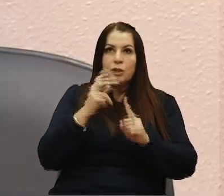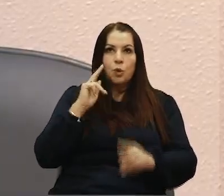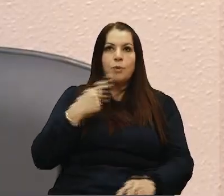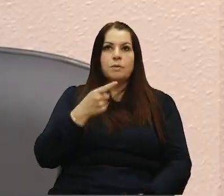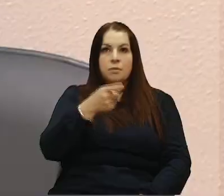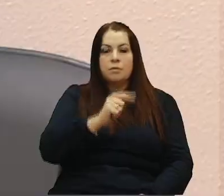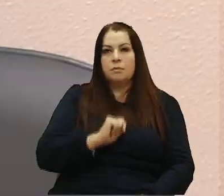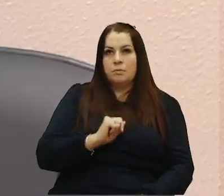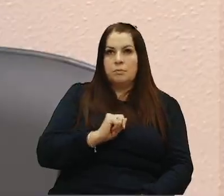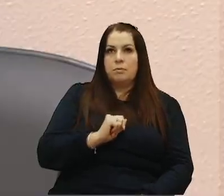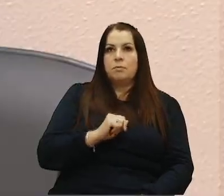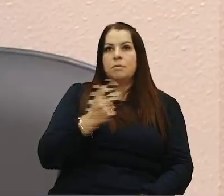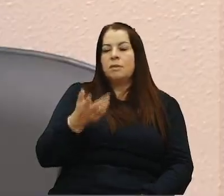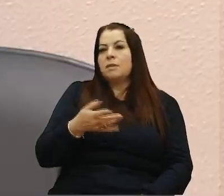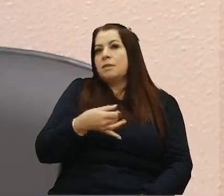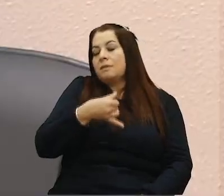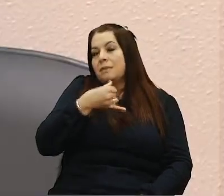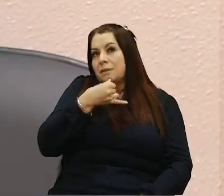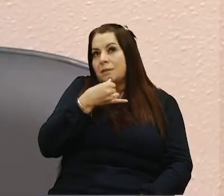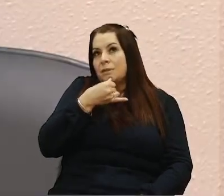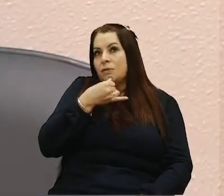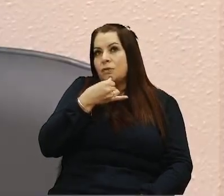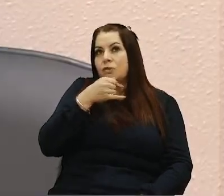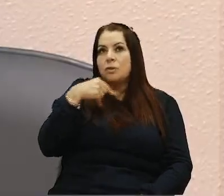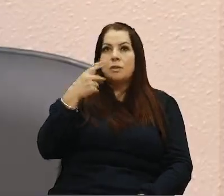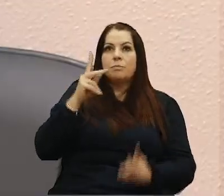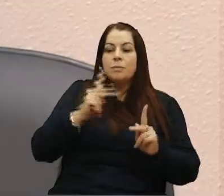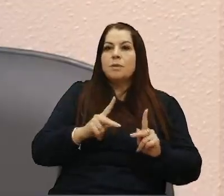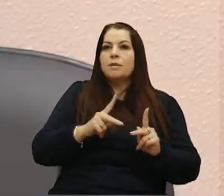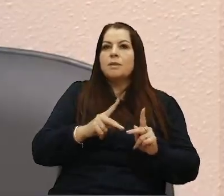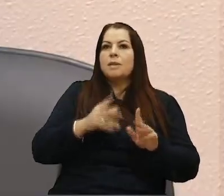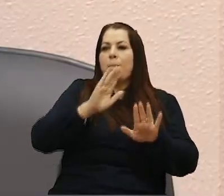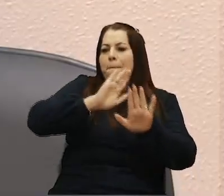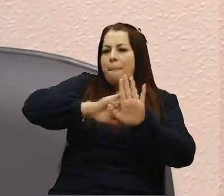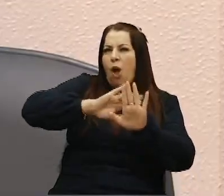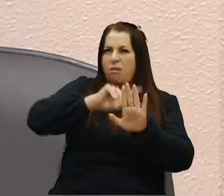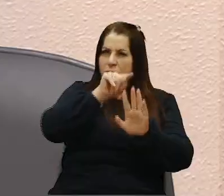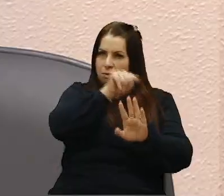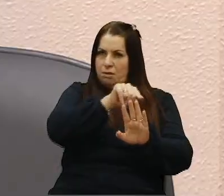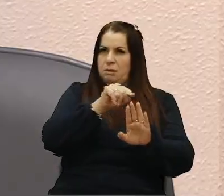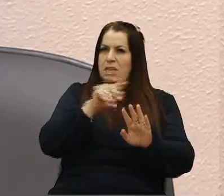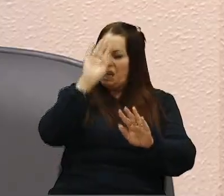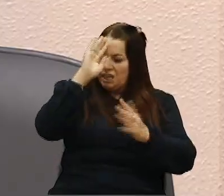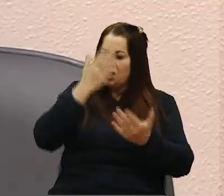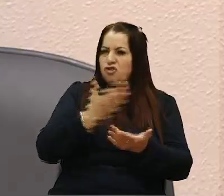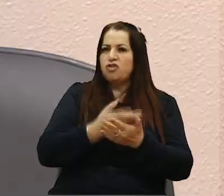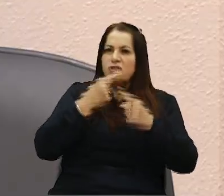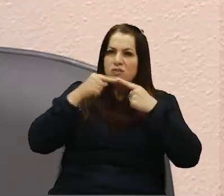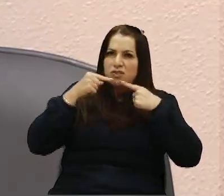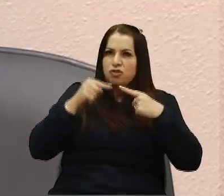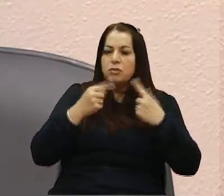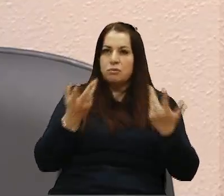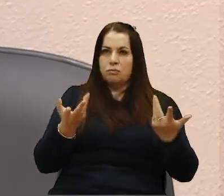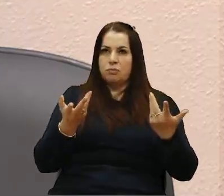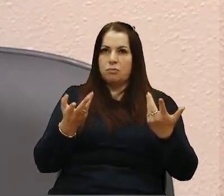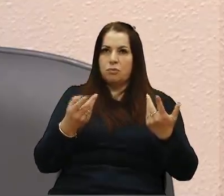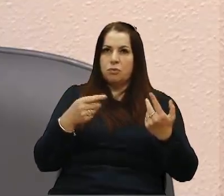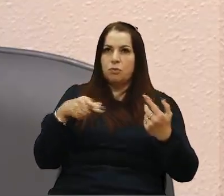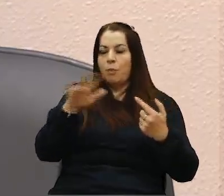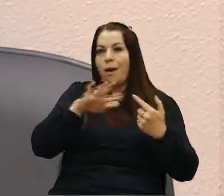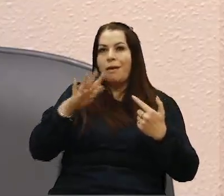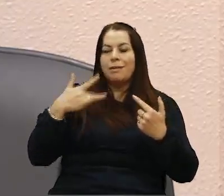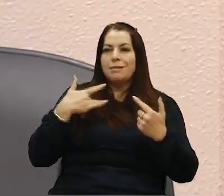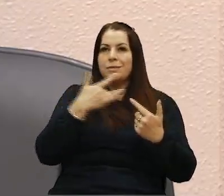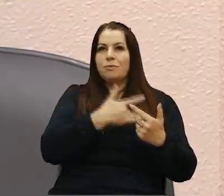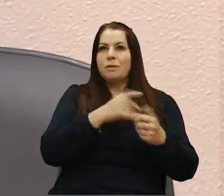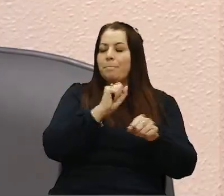isso. Infelizes daqueles, hipócrita aqueles que a criticam por uma condição de saúde. Nós